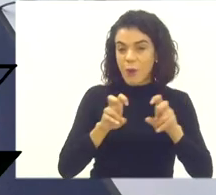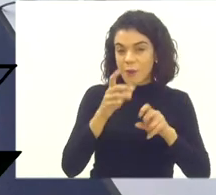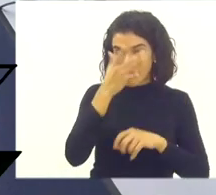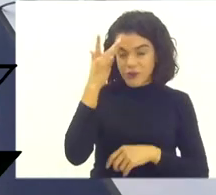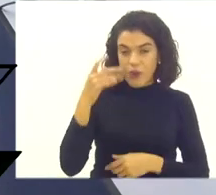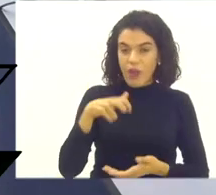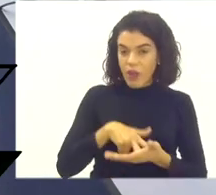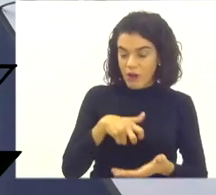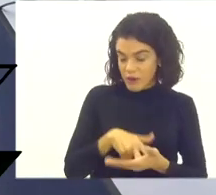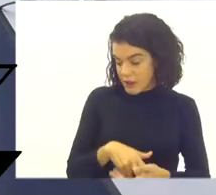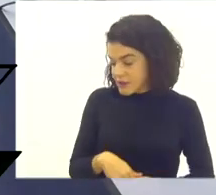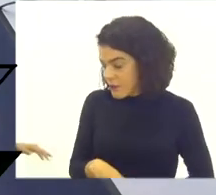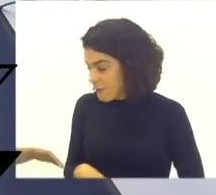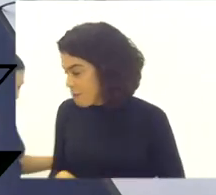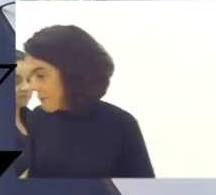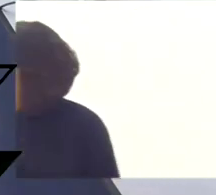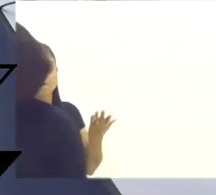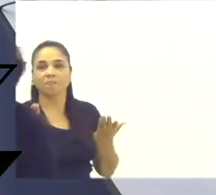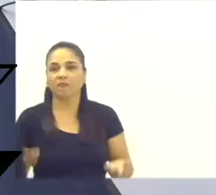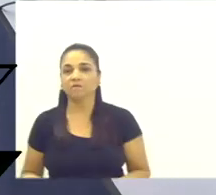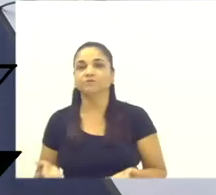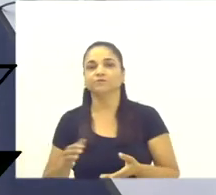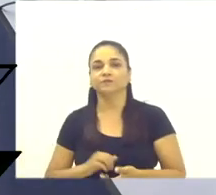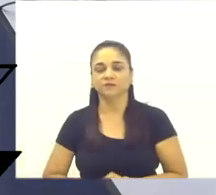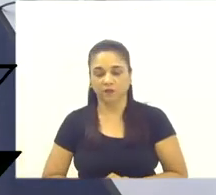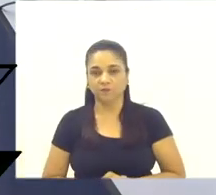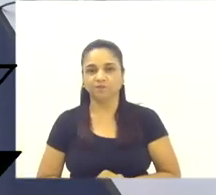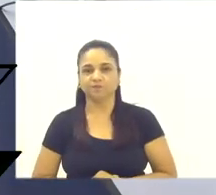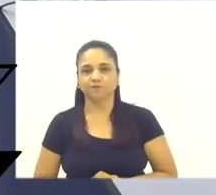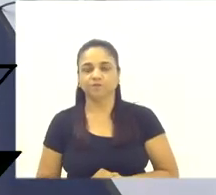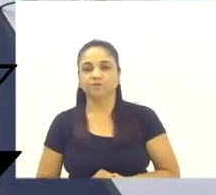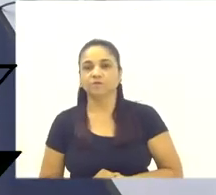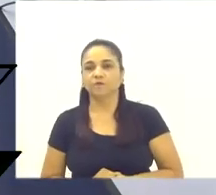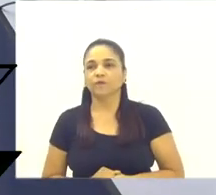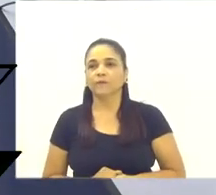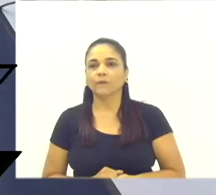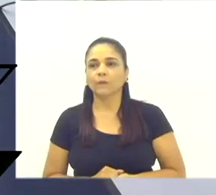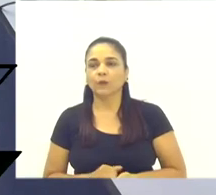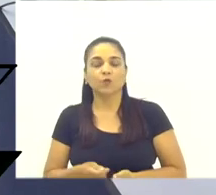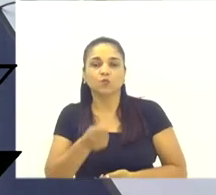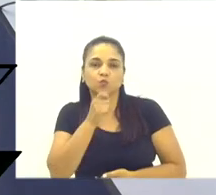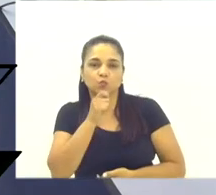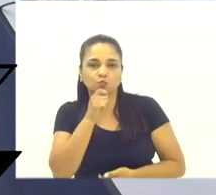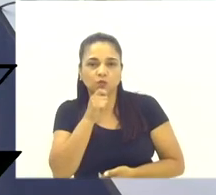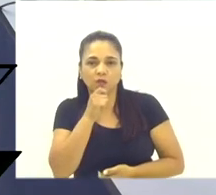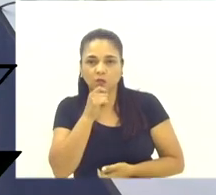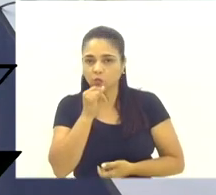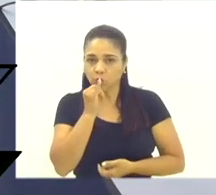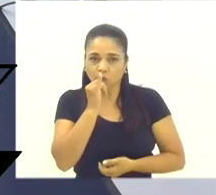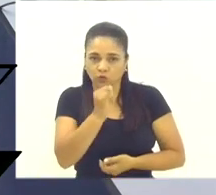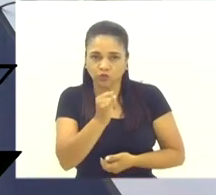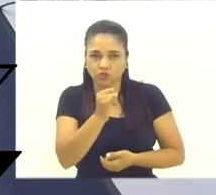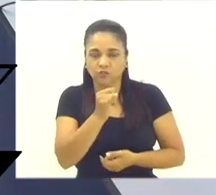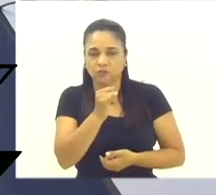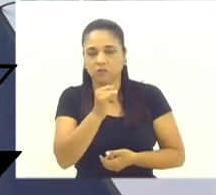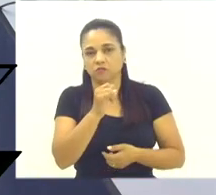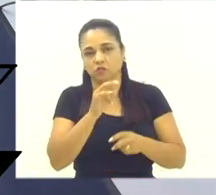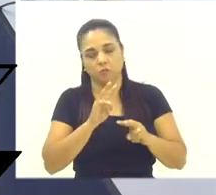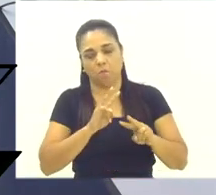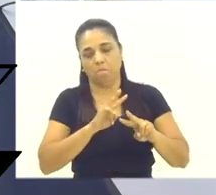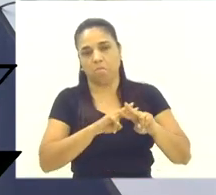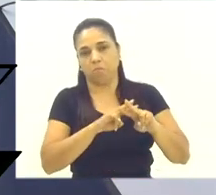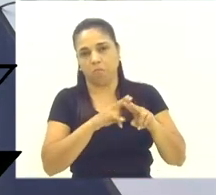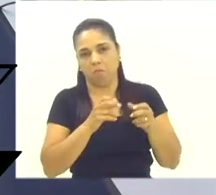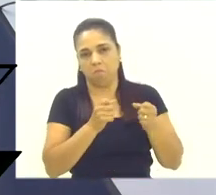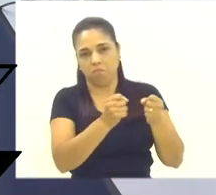condenação anterior tá então eu não eu não tenho notícias sobre a condenação